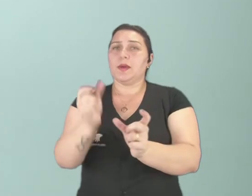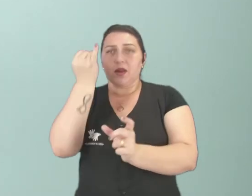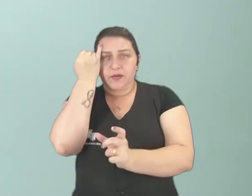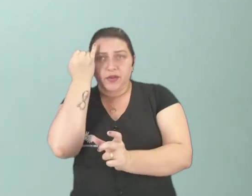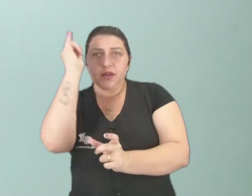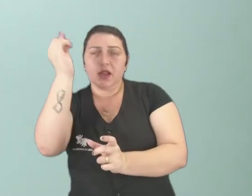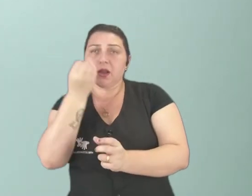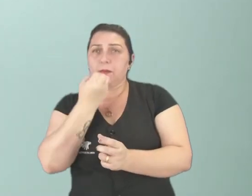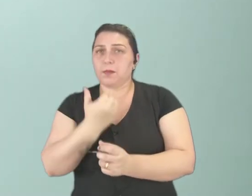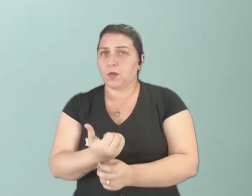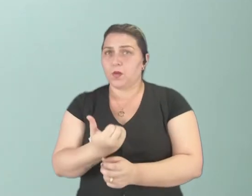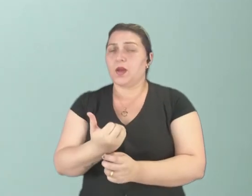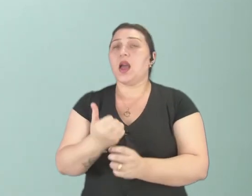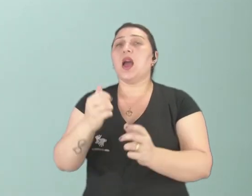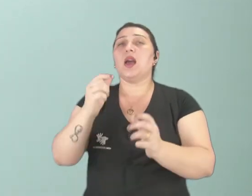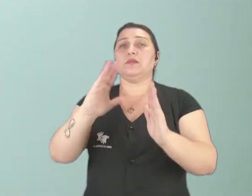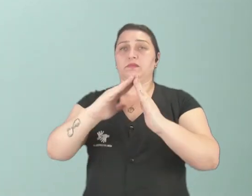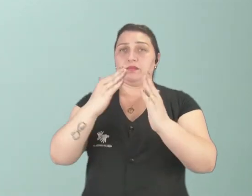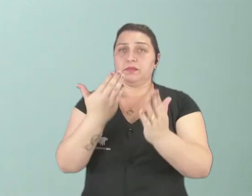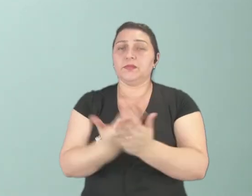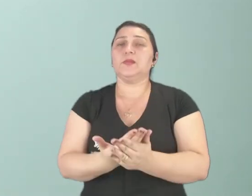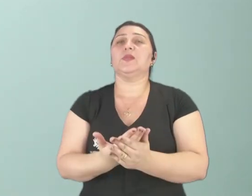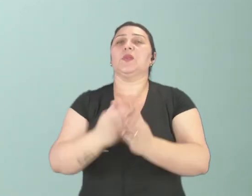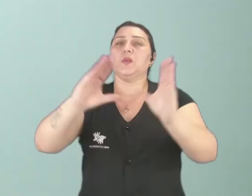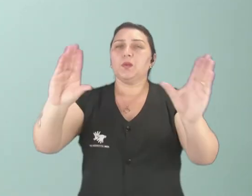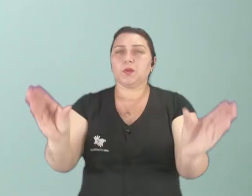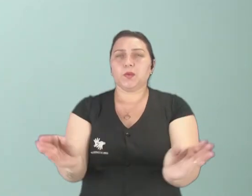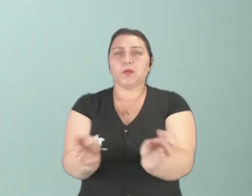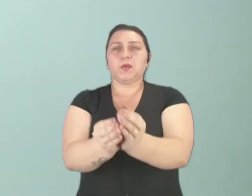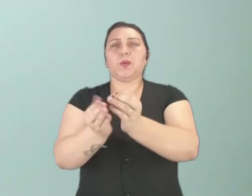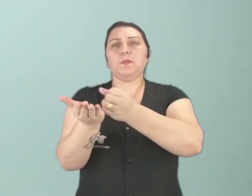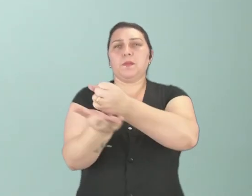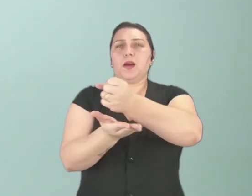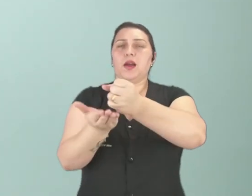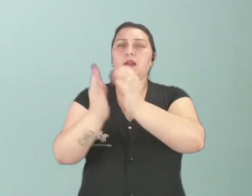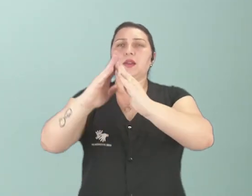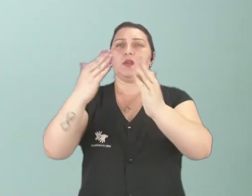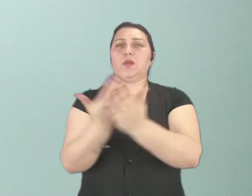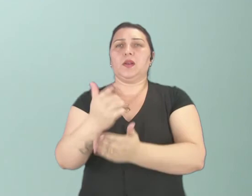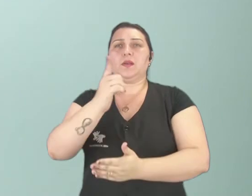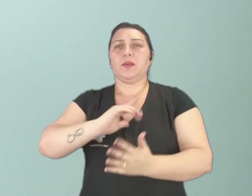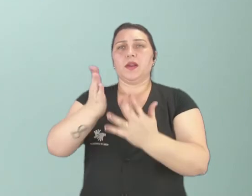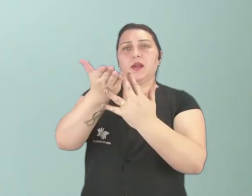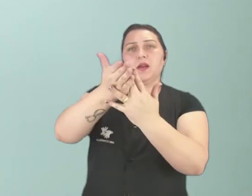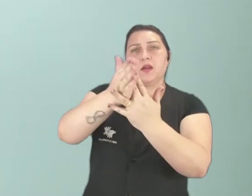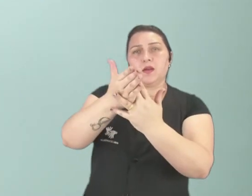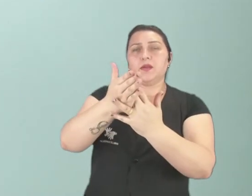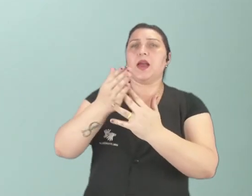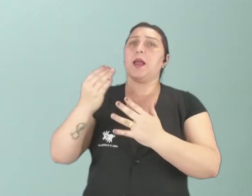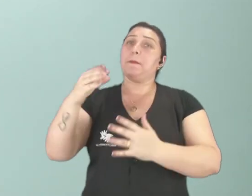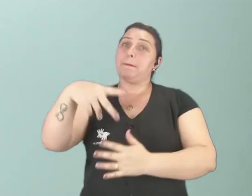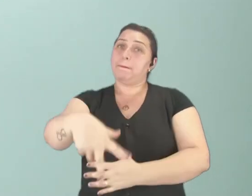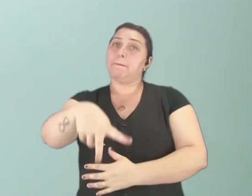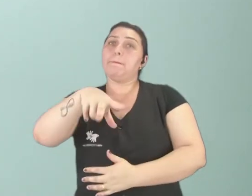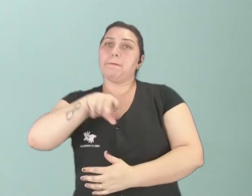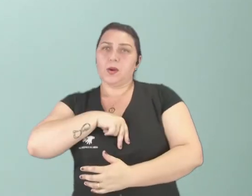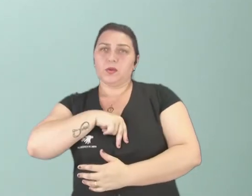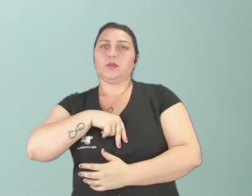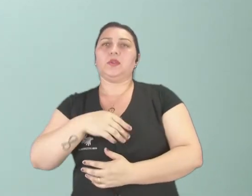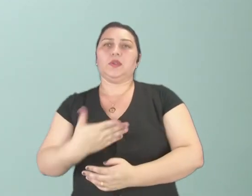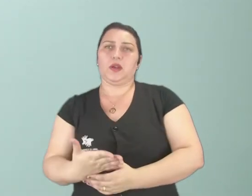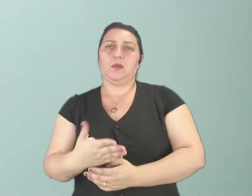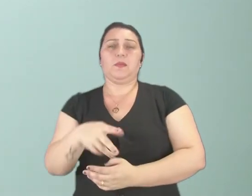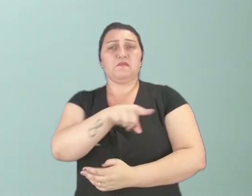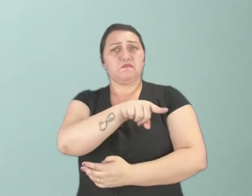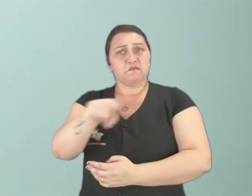bom? Então essa é a escola, é um resumo aqui básico da escola literária barroca em Portugal, tá? Para